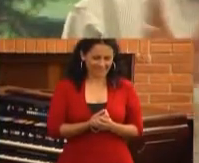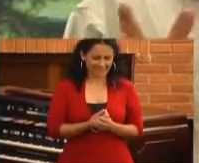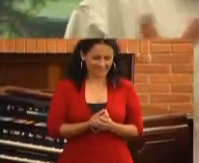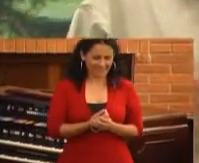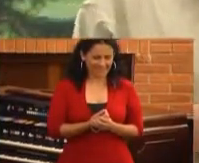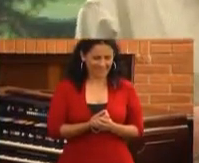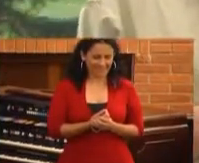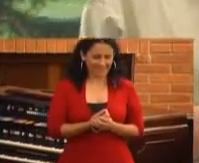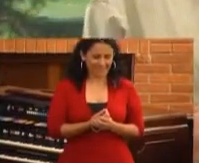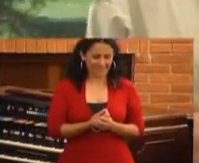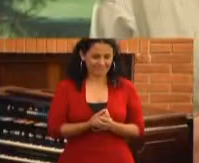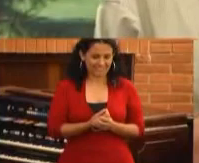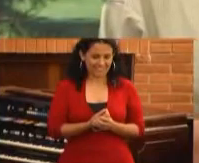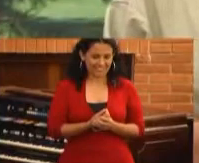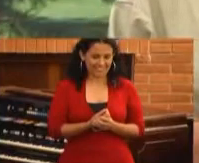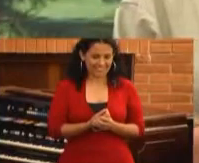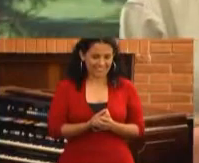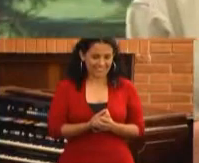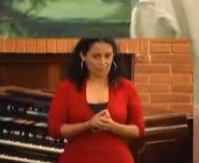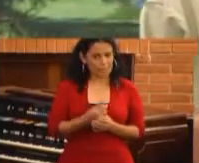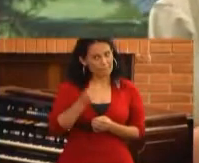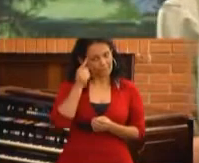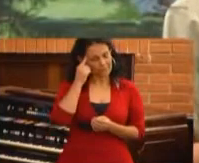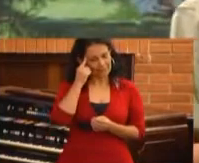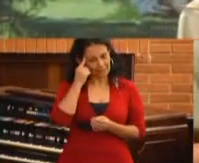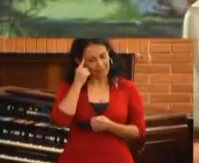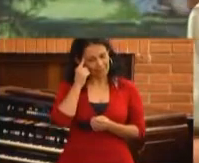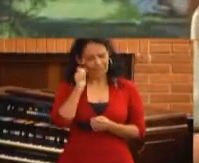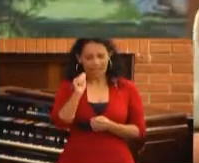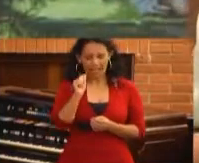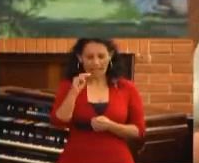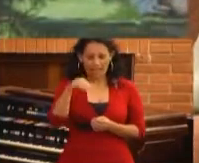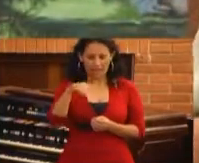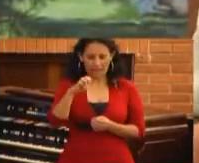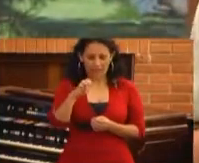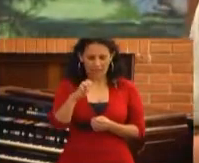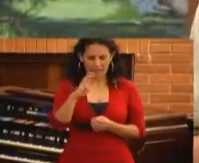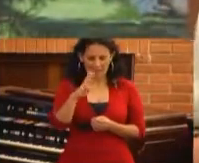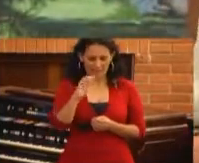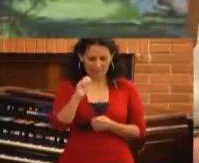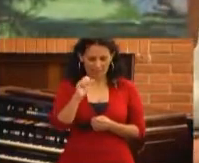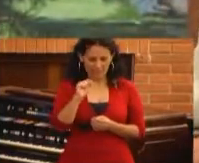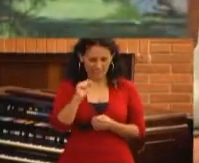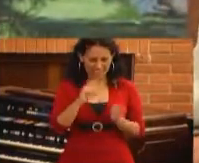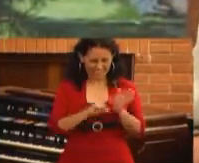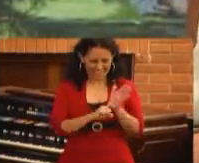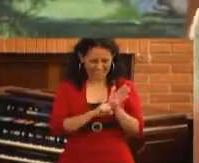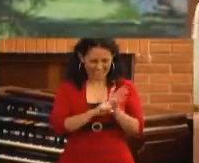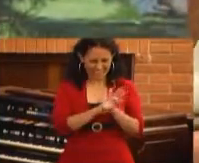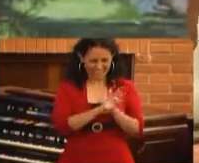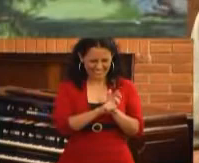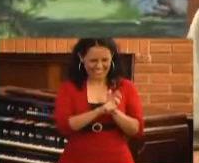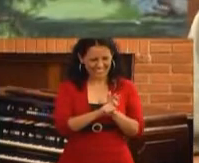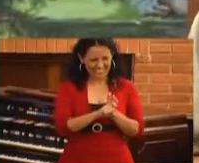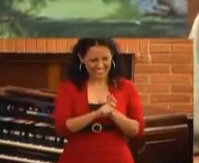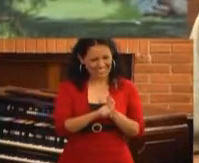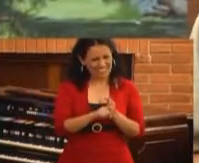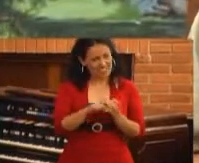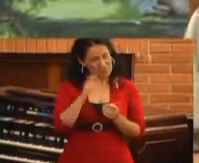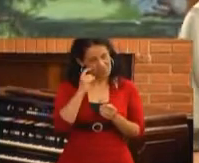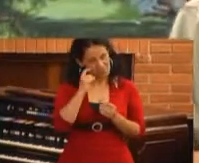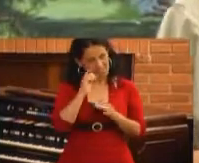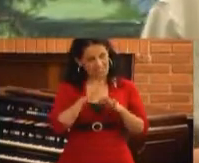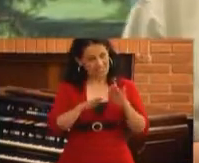Às vezes eu acho que as amebas são até mais inteligentes do que certas pessoas, como eu.